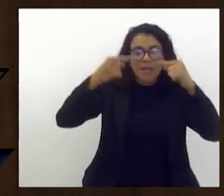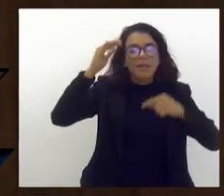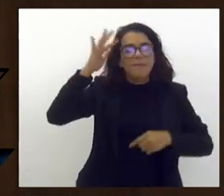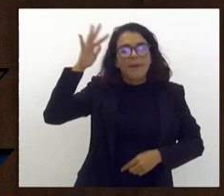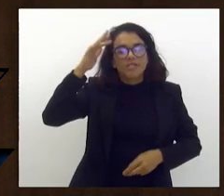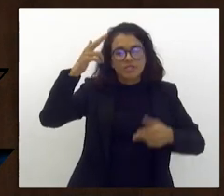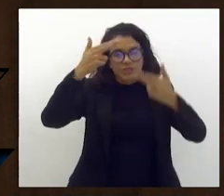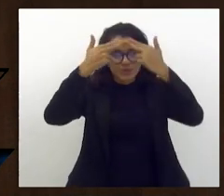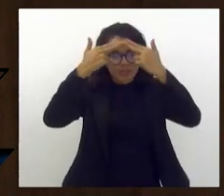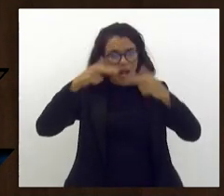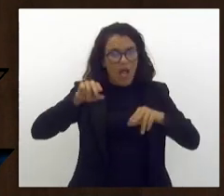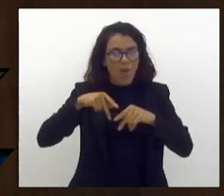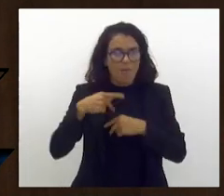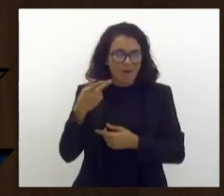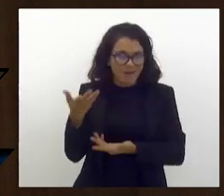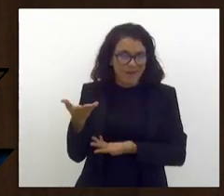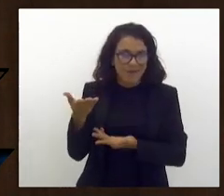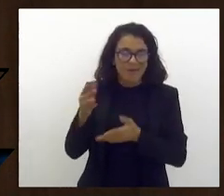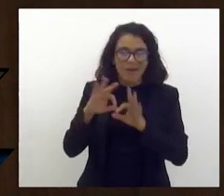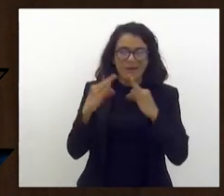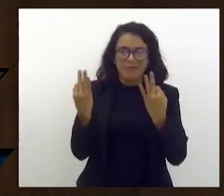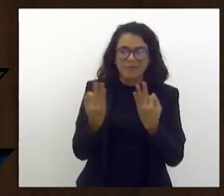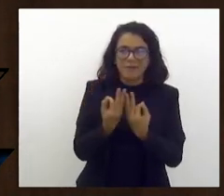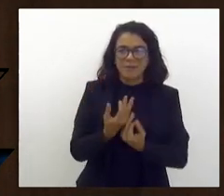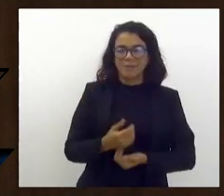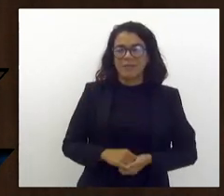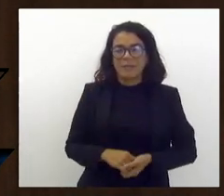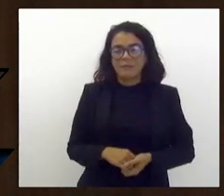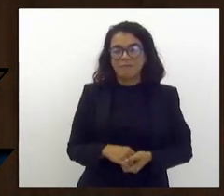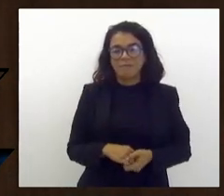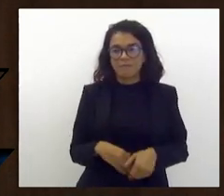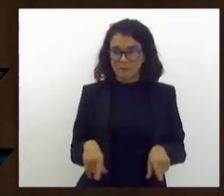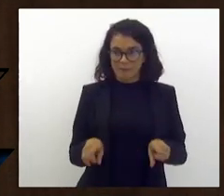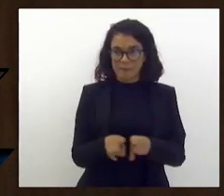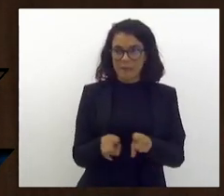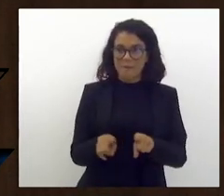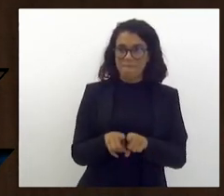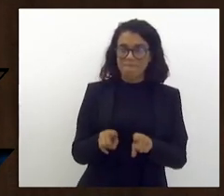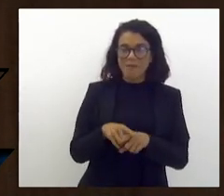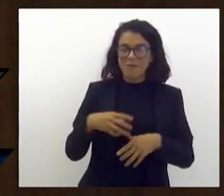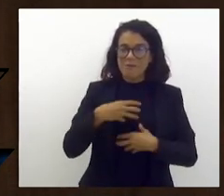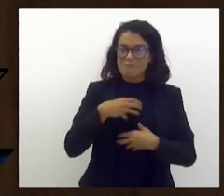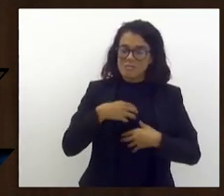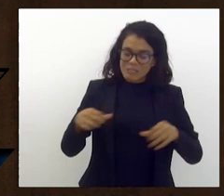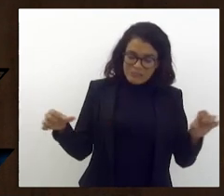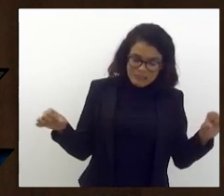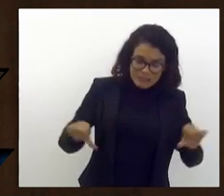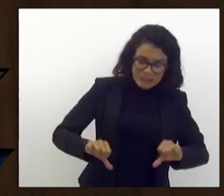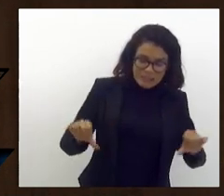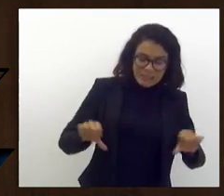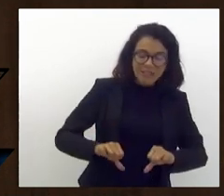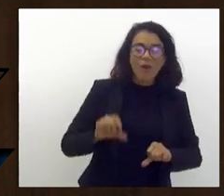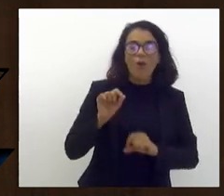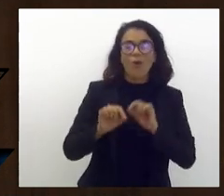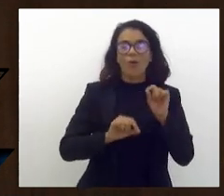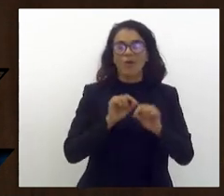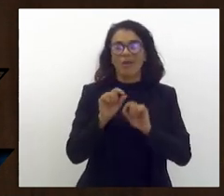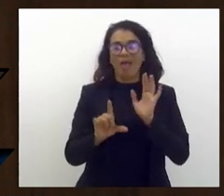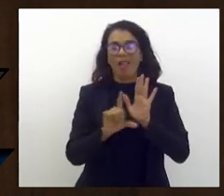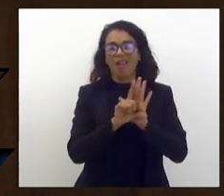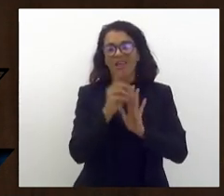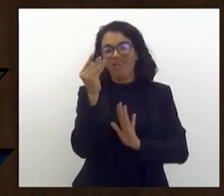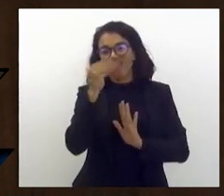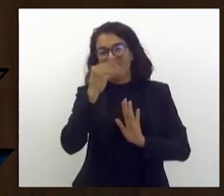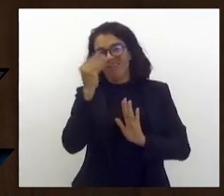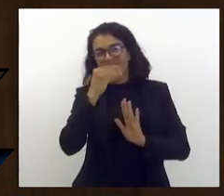que traz para essa família. E o que me traz maior indignação, senhora presidente, são as leis tão benevolentes